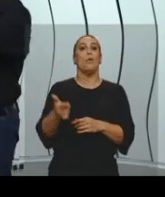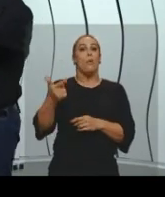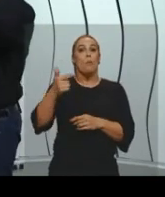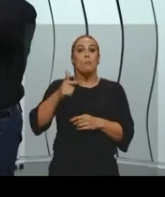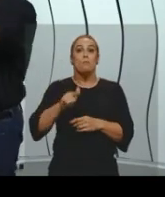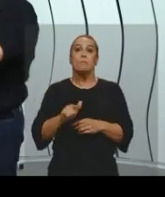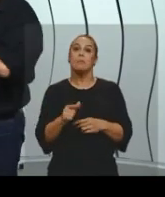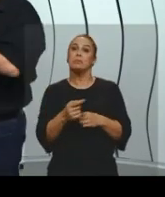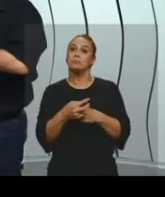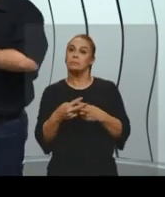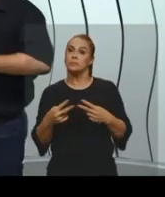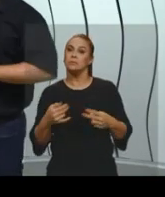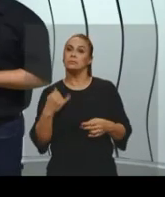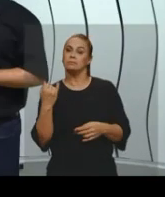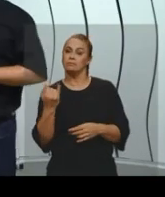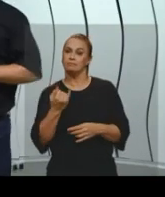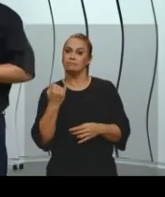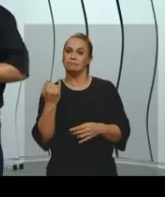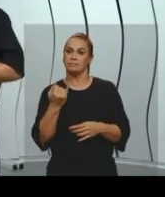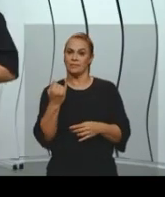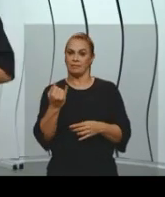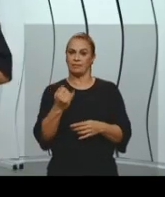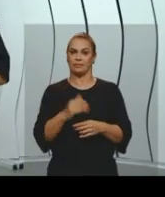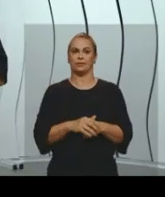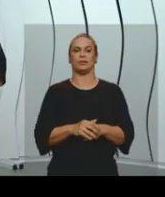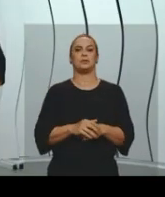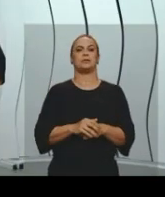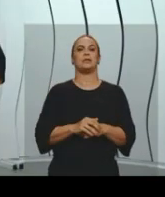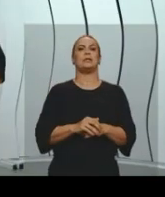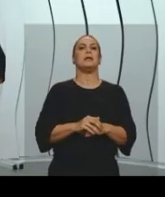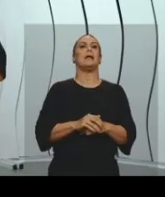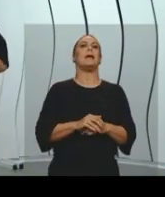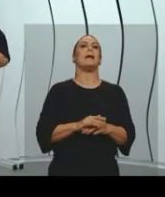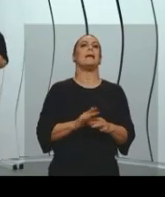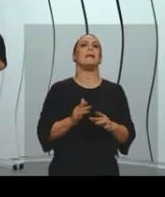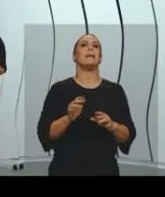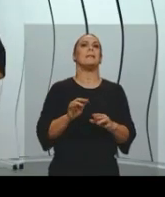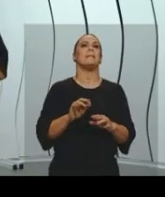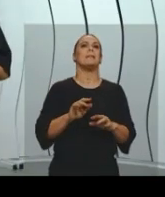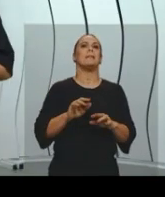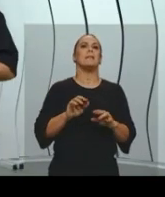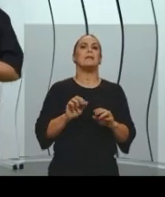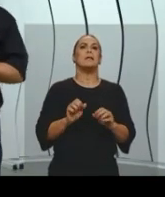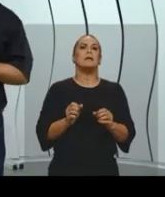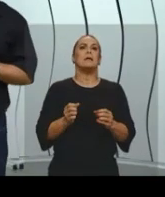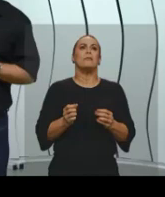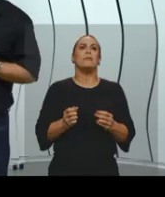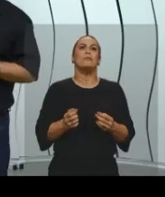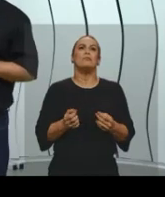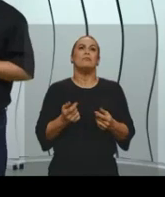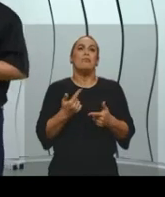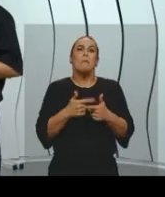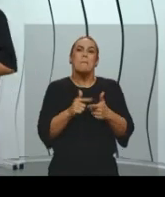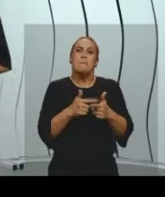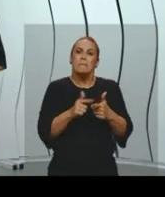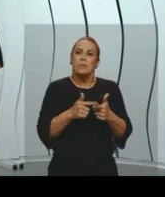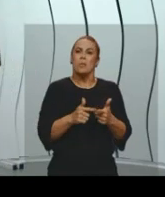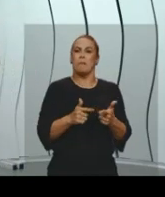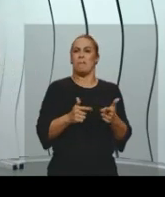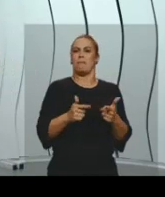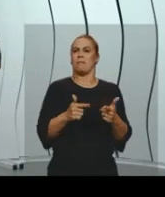não com relação a uma crise, mas com relação a uma crise política, talvez.